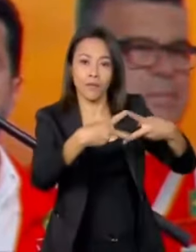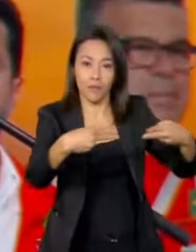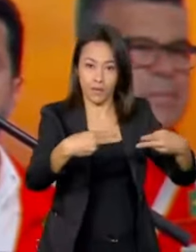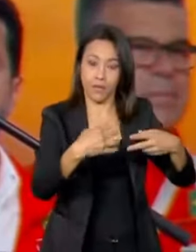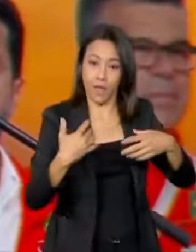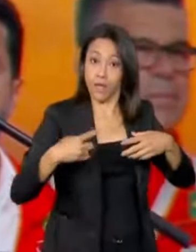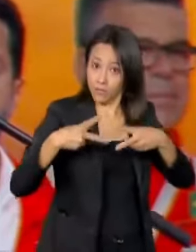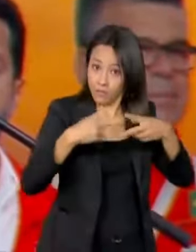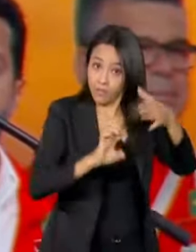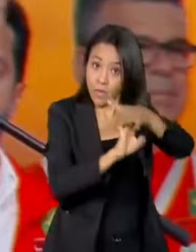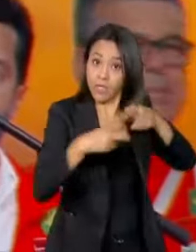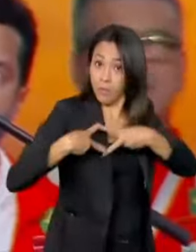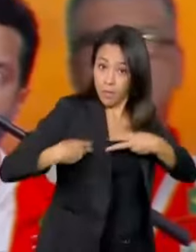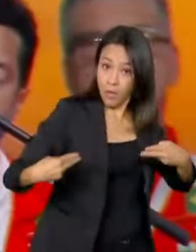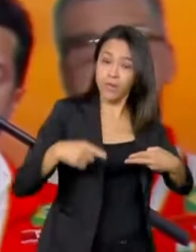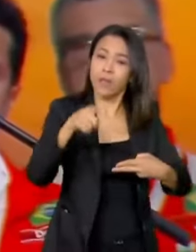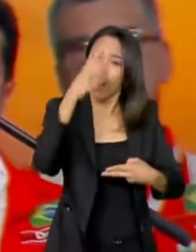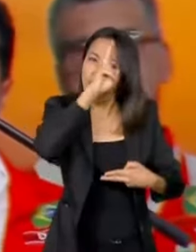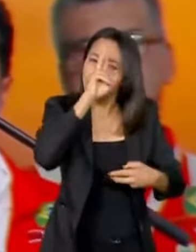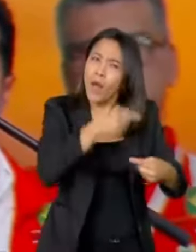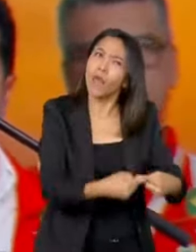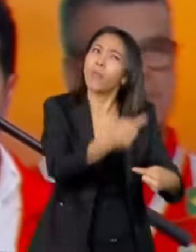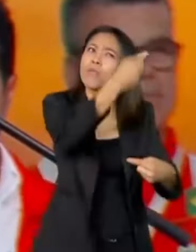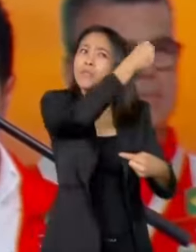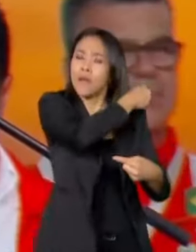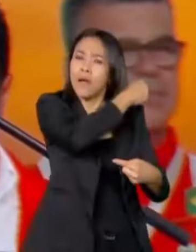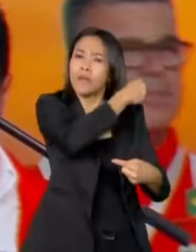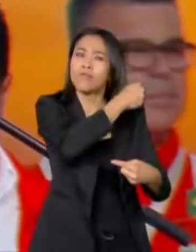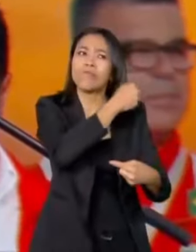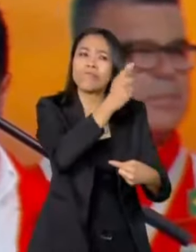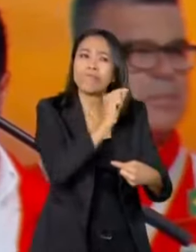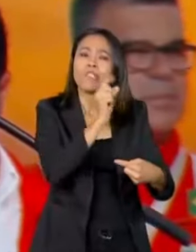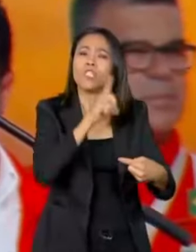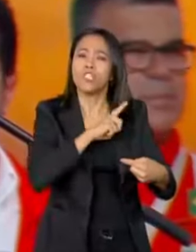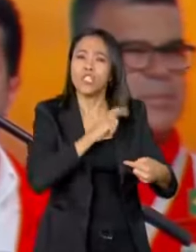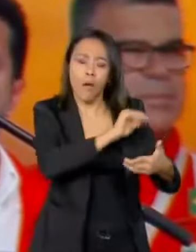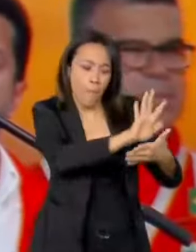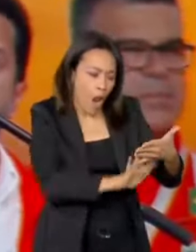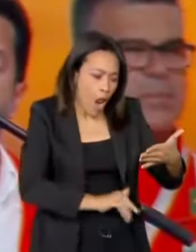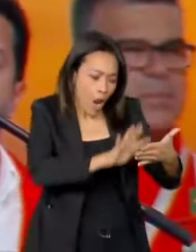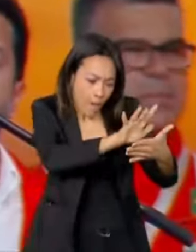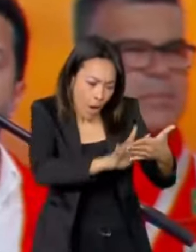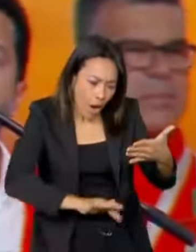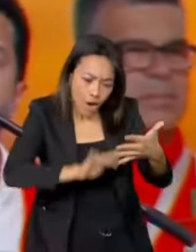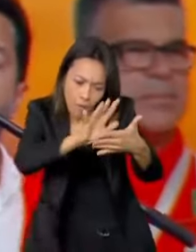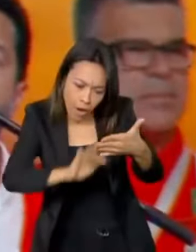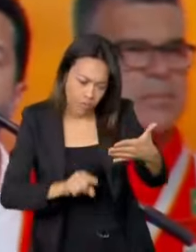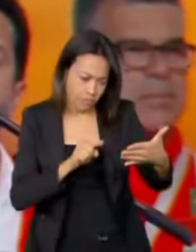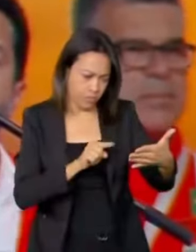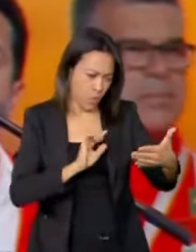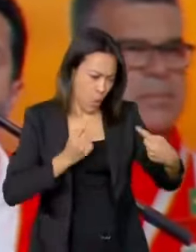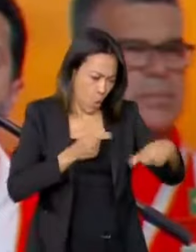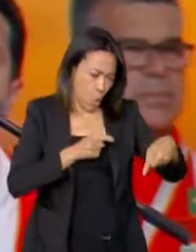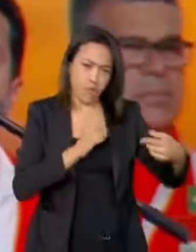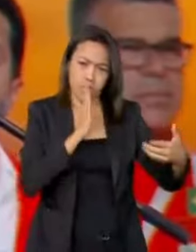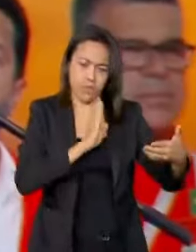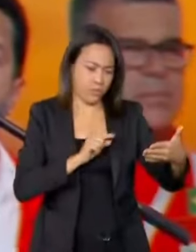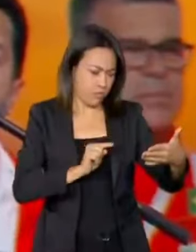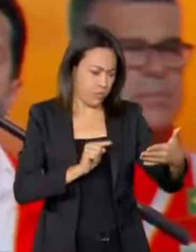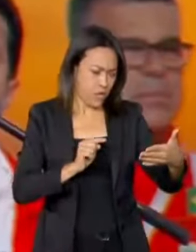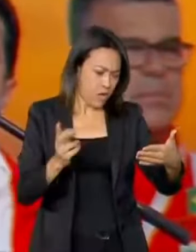um pouco para trás no passado e ver a quantidade de editoriais contra, dizendo que o Brasil não tinha que